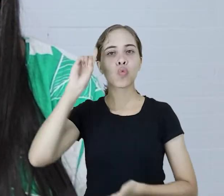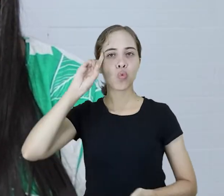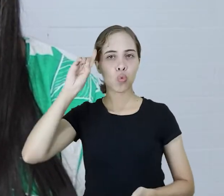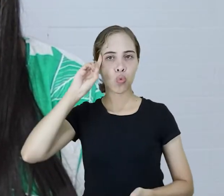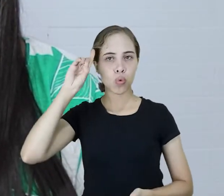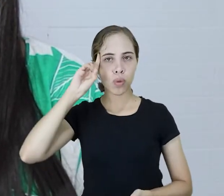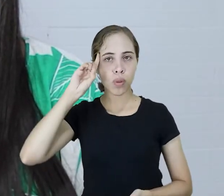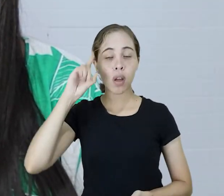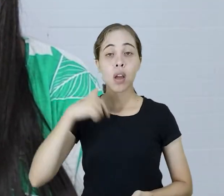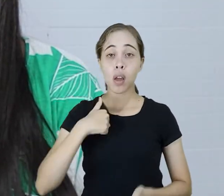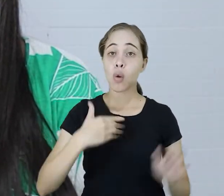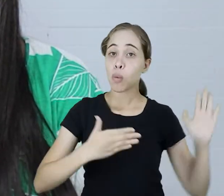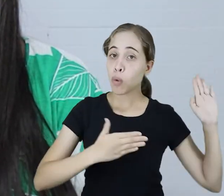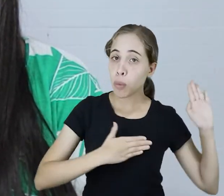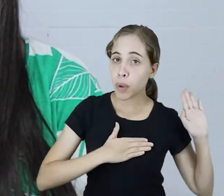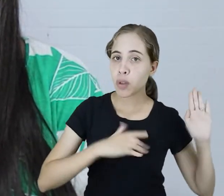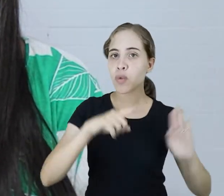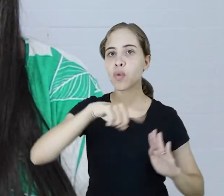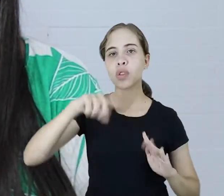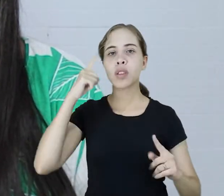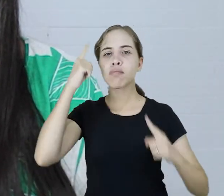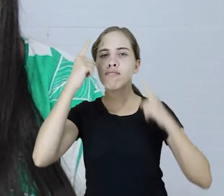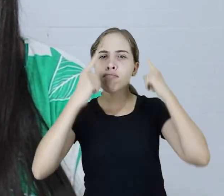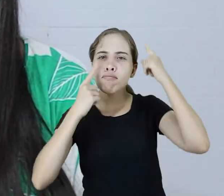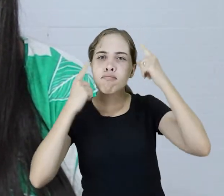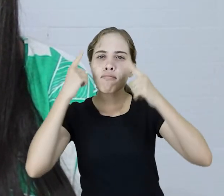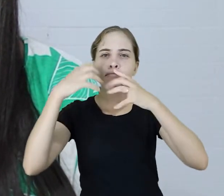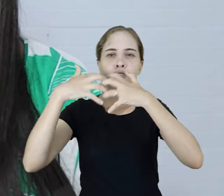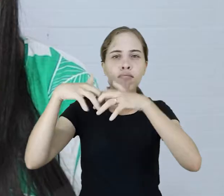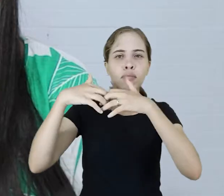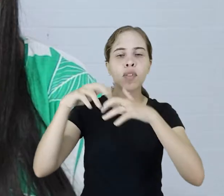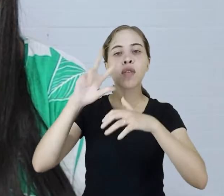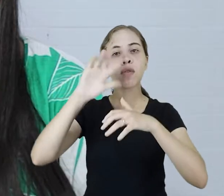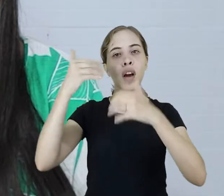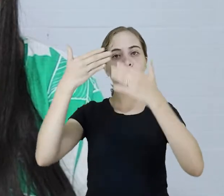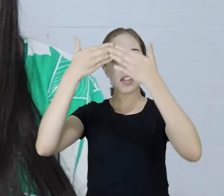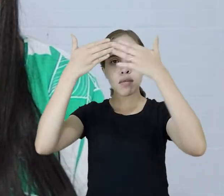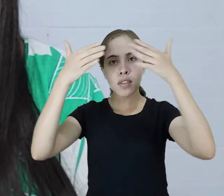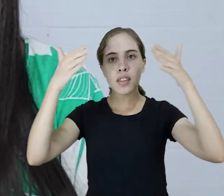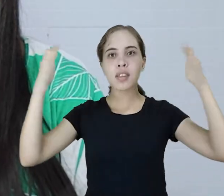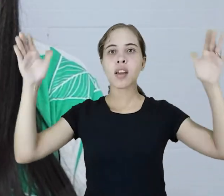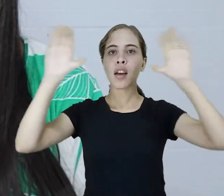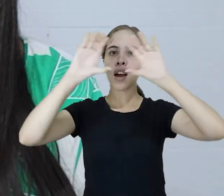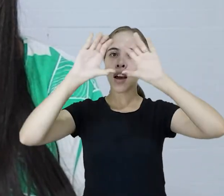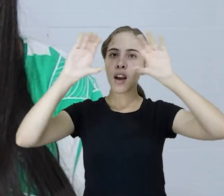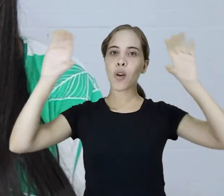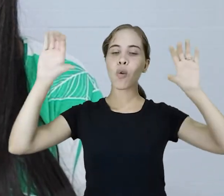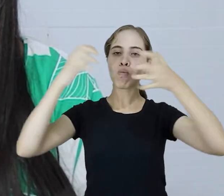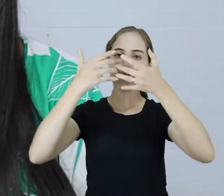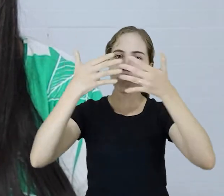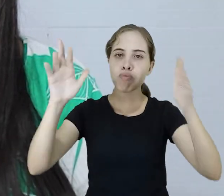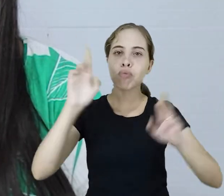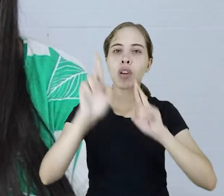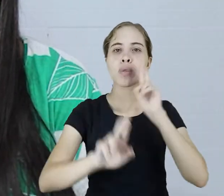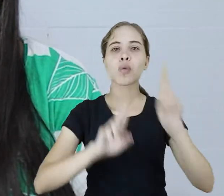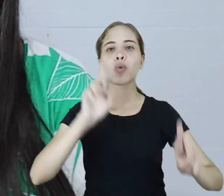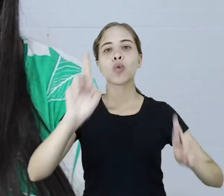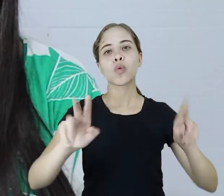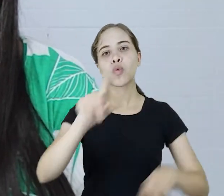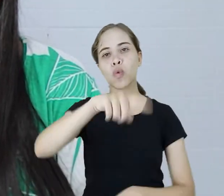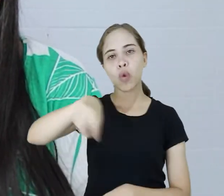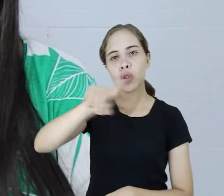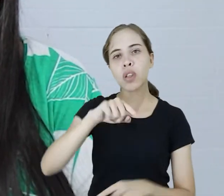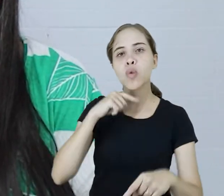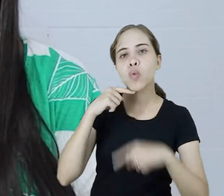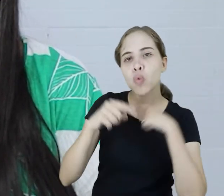dias. Prometo que ao ponderarem sobre o que estudarem, as janelas do céu se abrirão e vocês receberão respostas para as suas